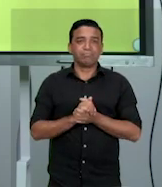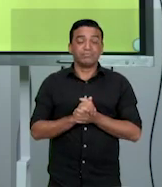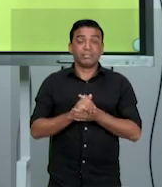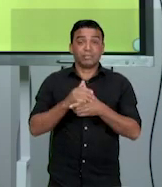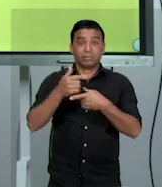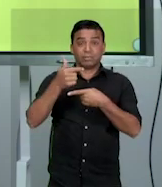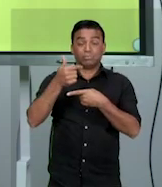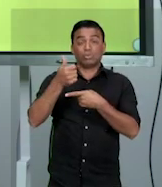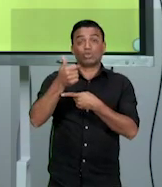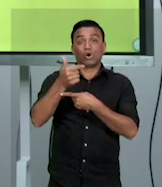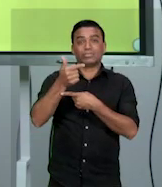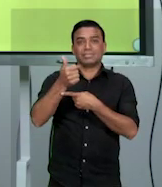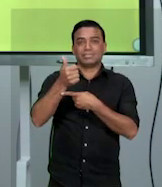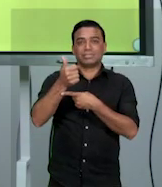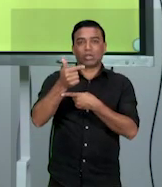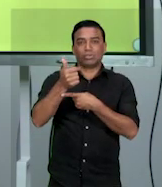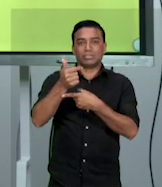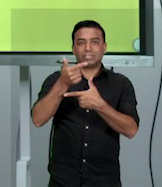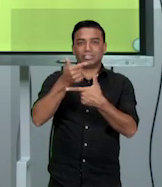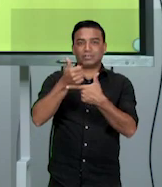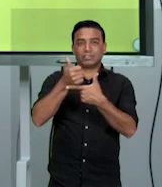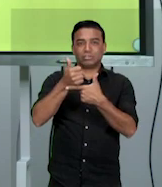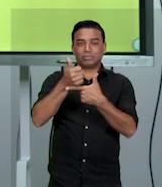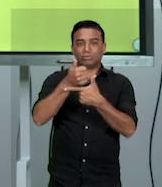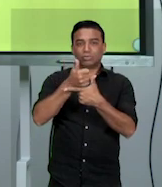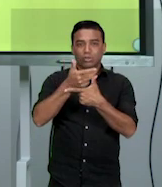por 12. Então, eu tenho